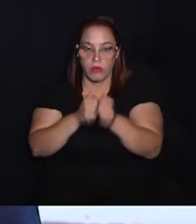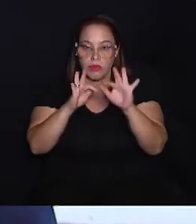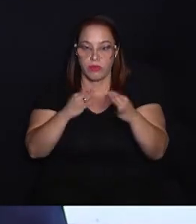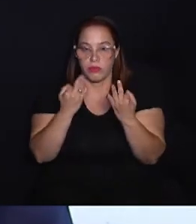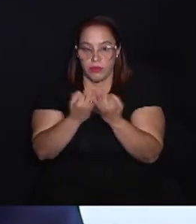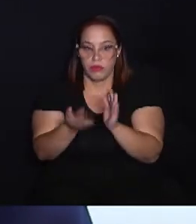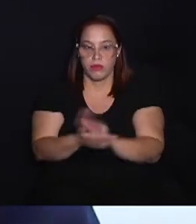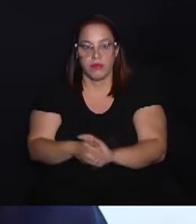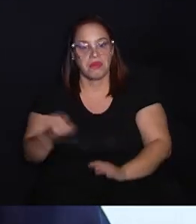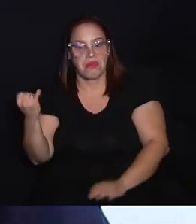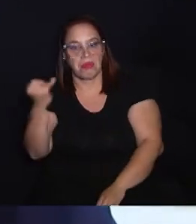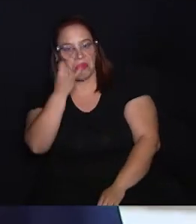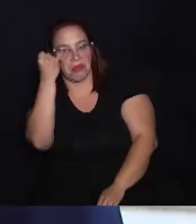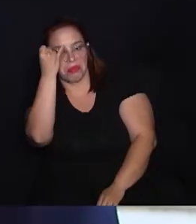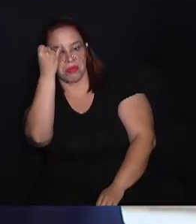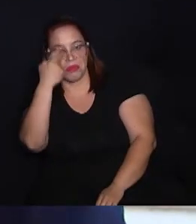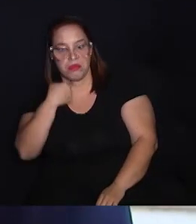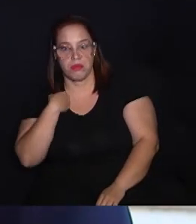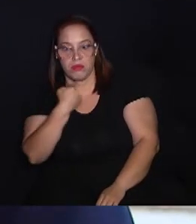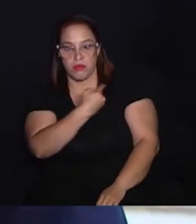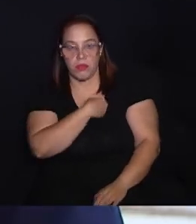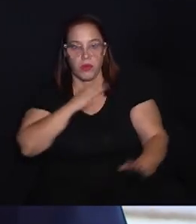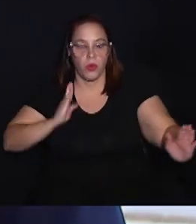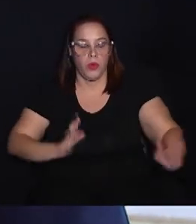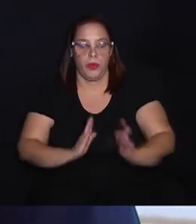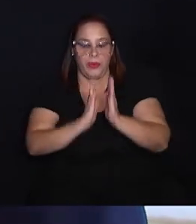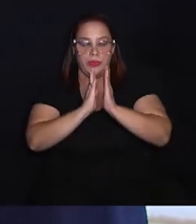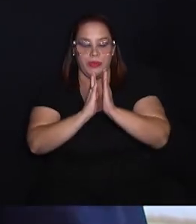Zimbaldi, Pedro Tourinho e o Dário Saad.